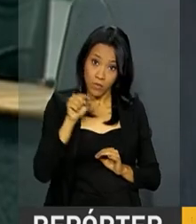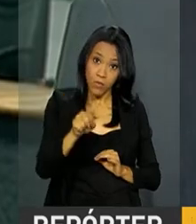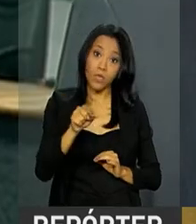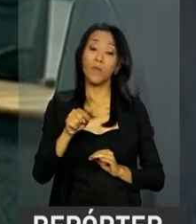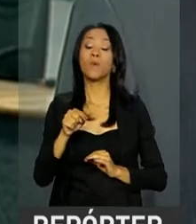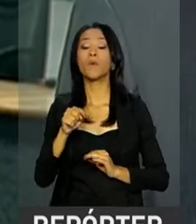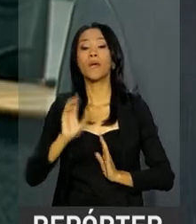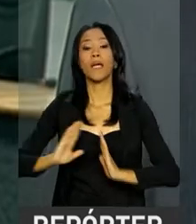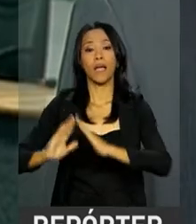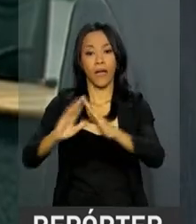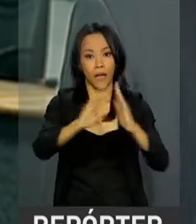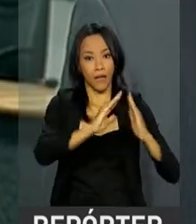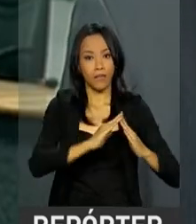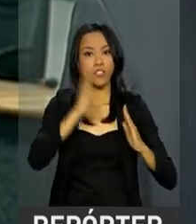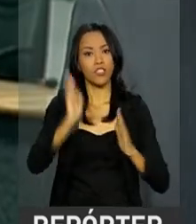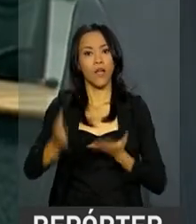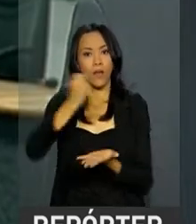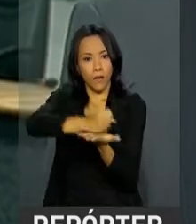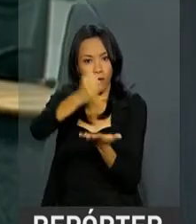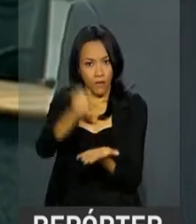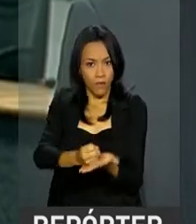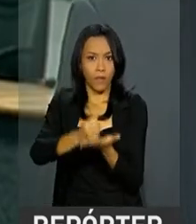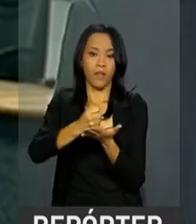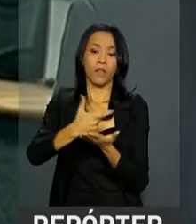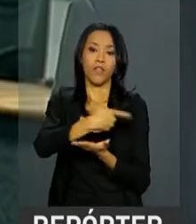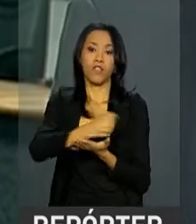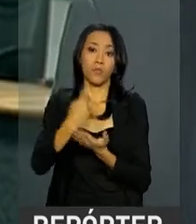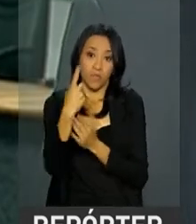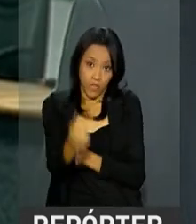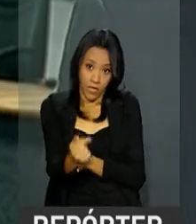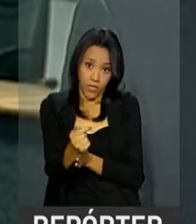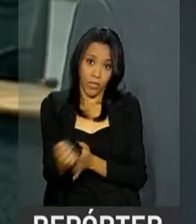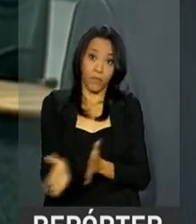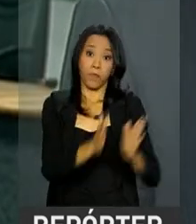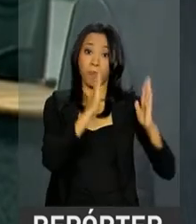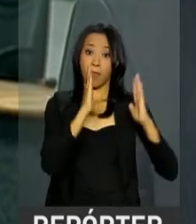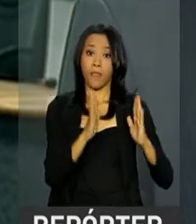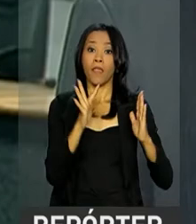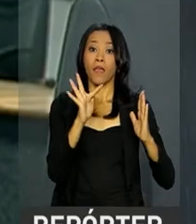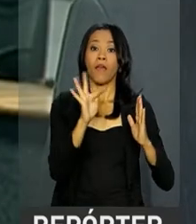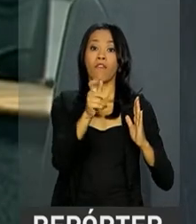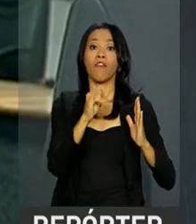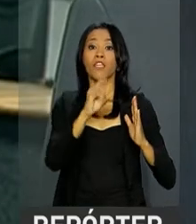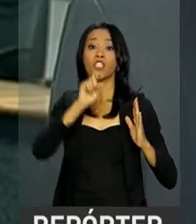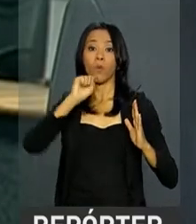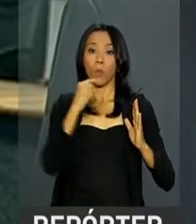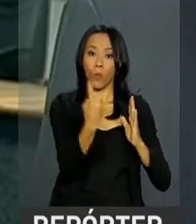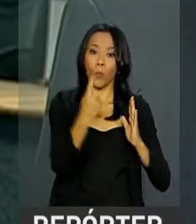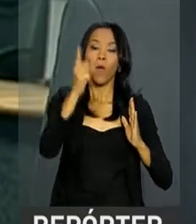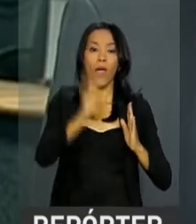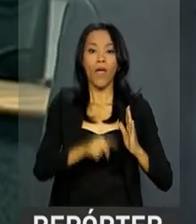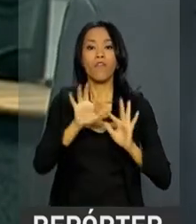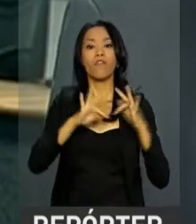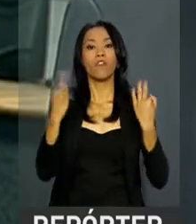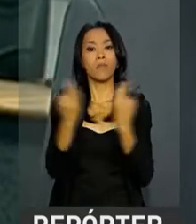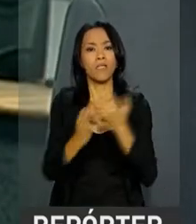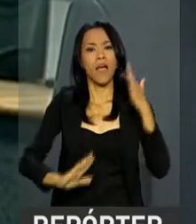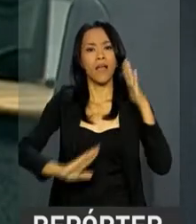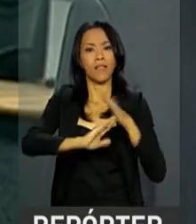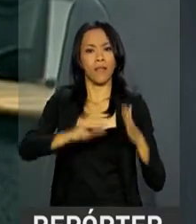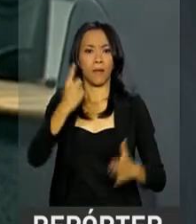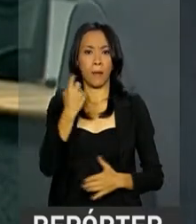unidades habitacionais contratadas em 2017 a faixa uma direcionada para famílias com renda de até 1.800